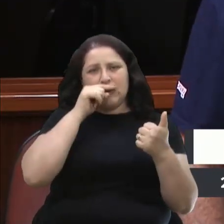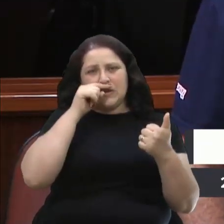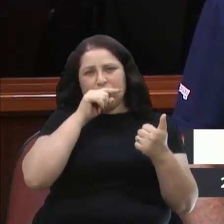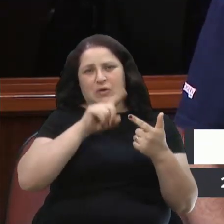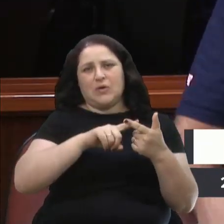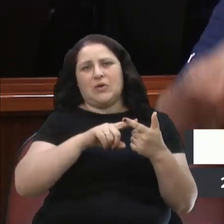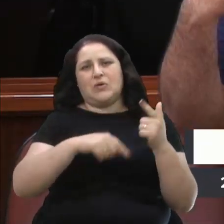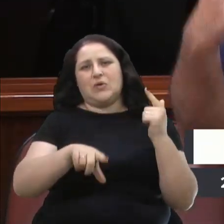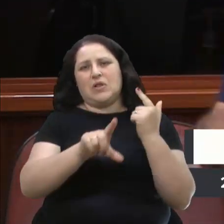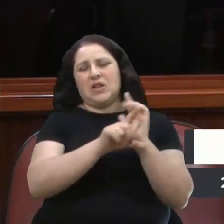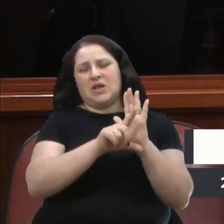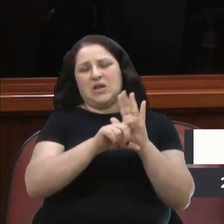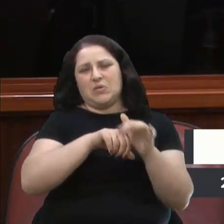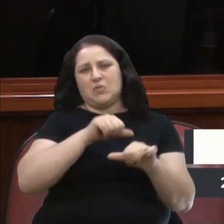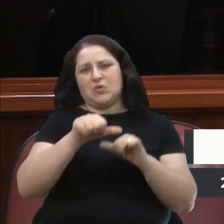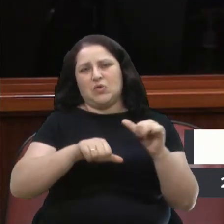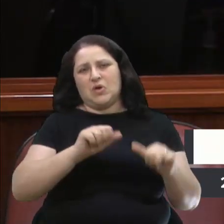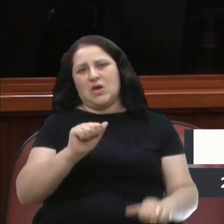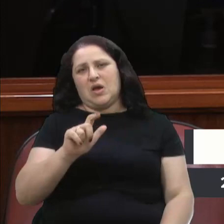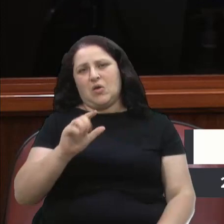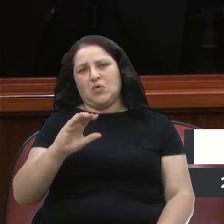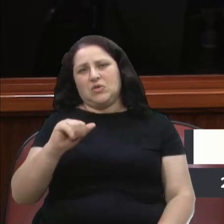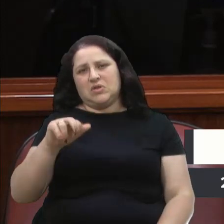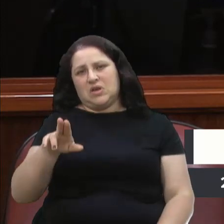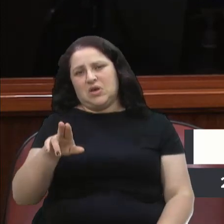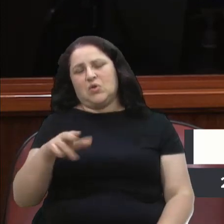na lei do prefeito Alceu.